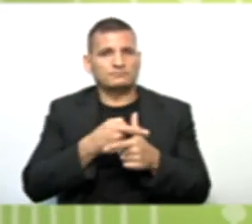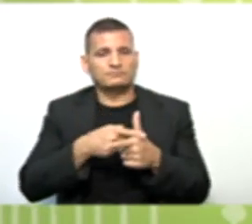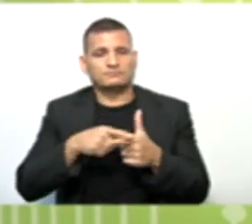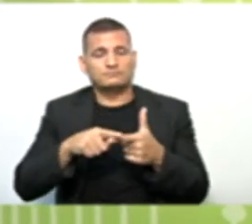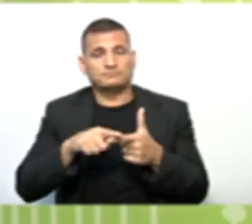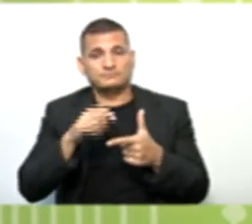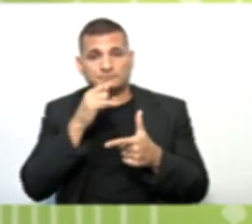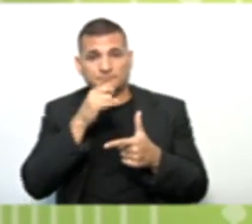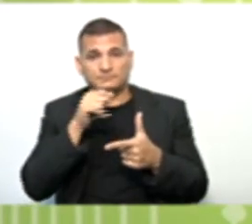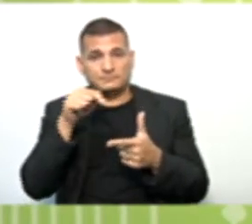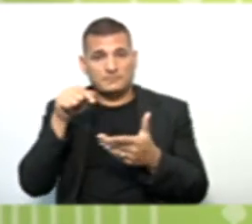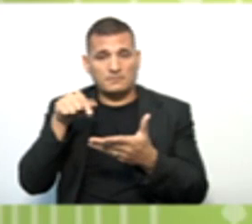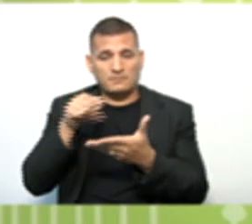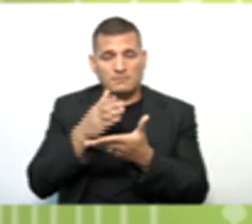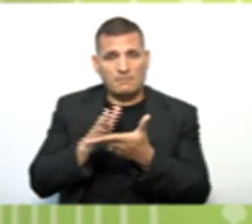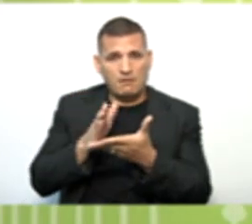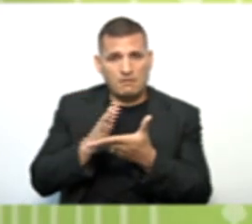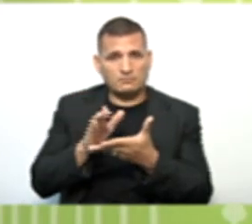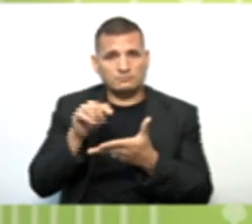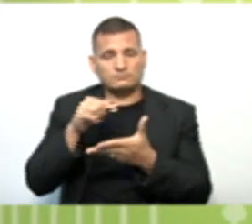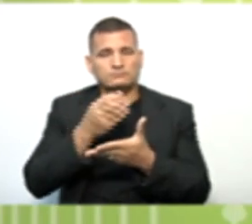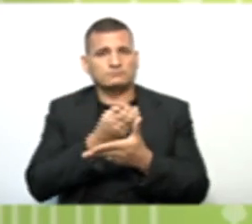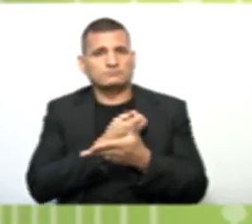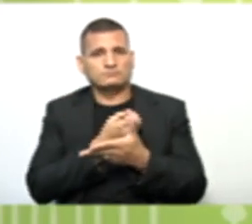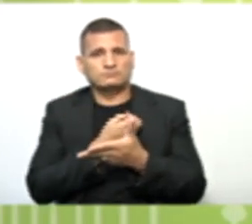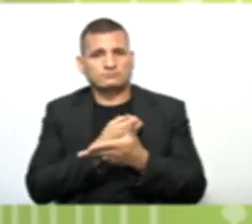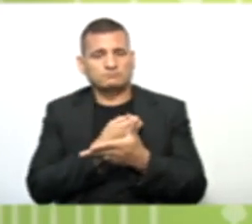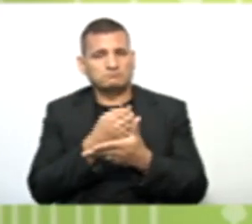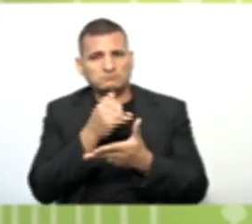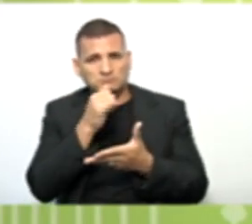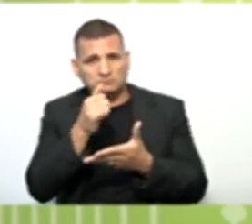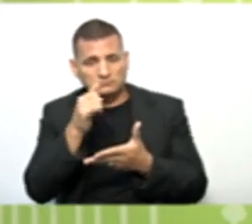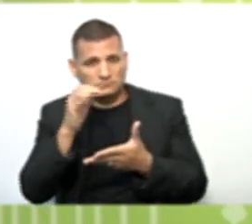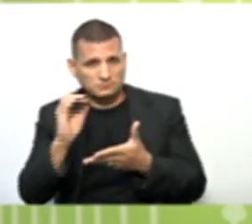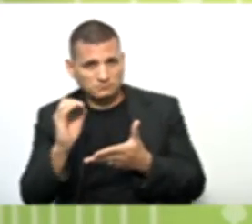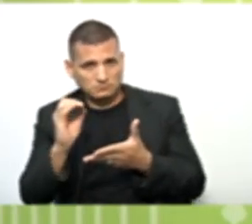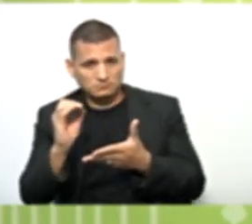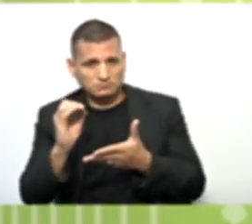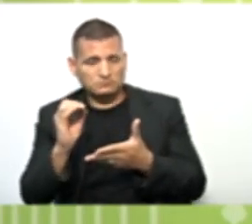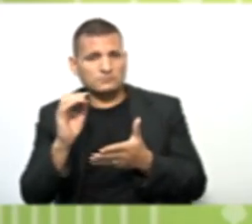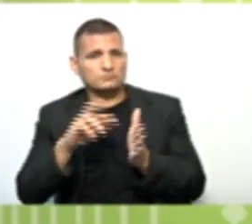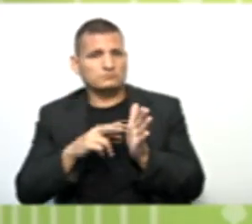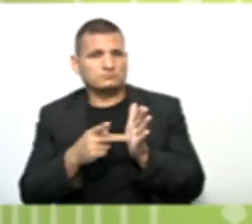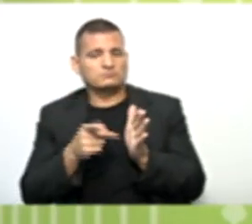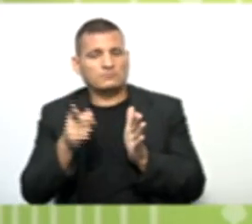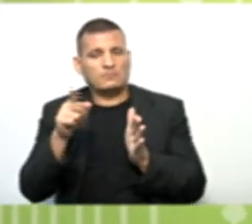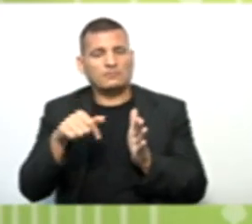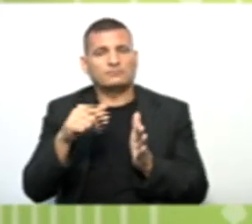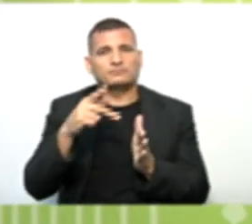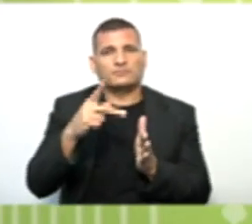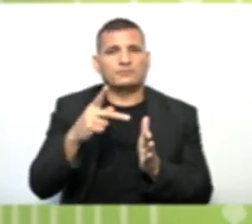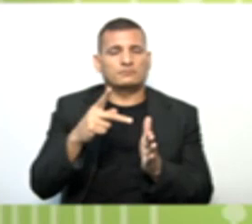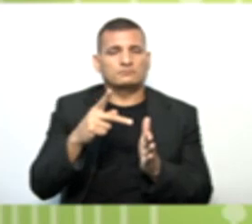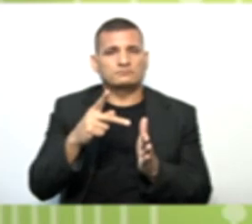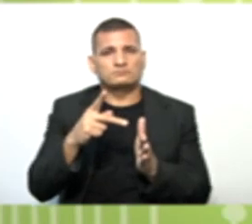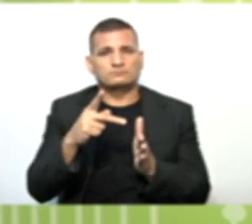esse resto da divisão de um número for igual a 0, significa que ele é par. Se não, ele é